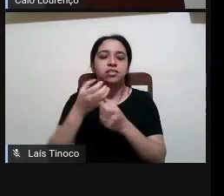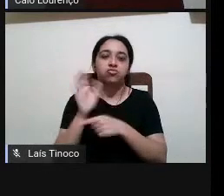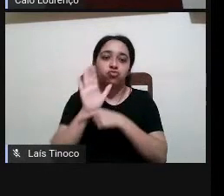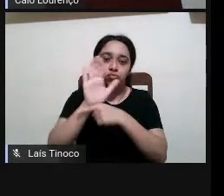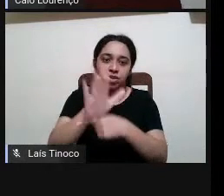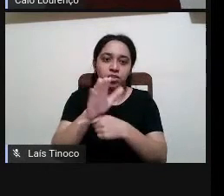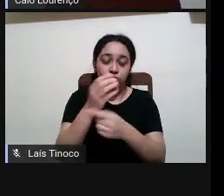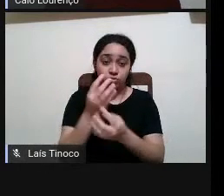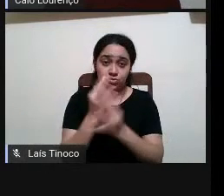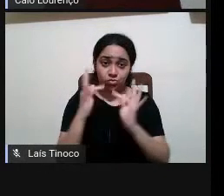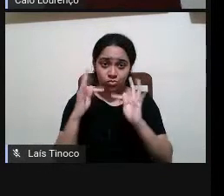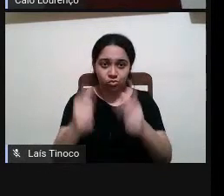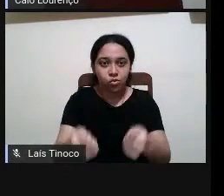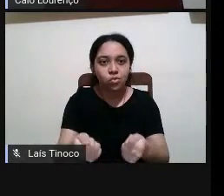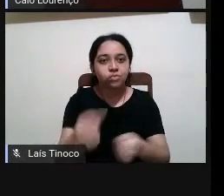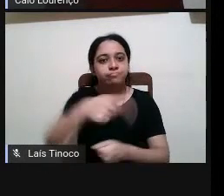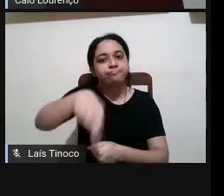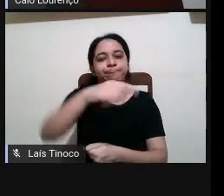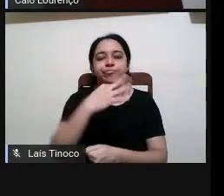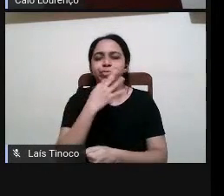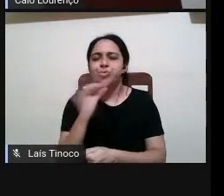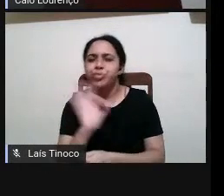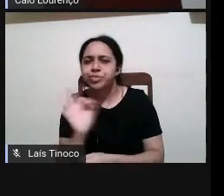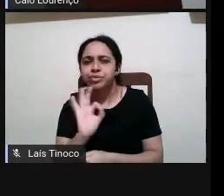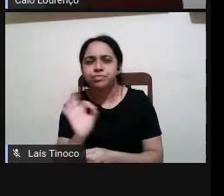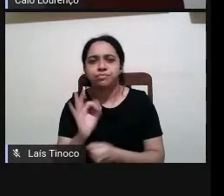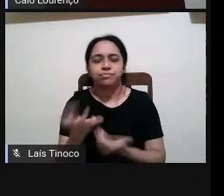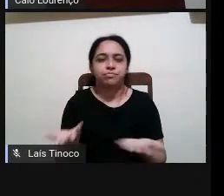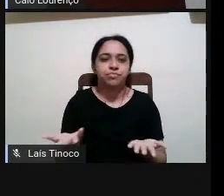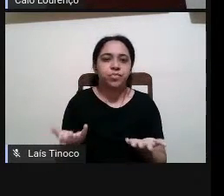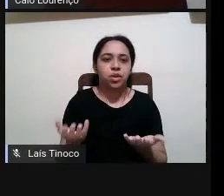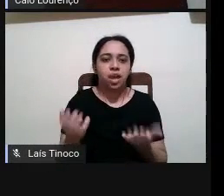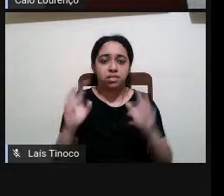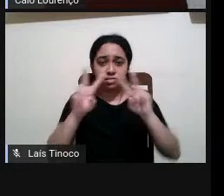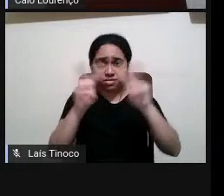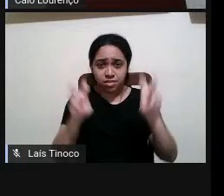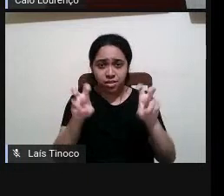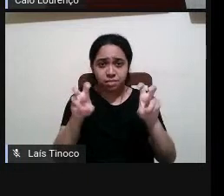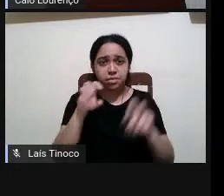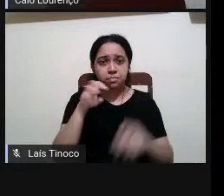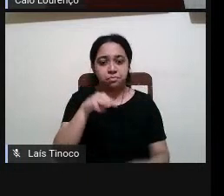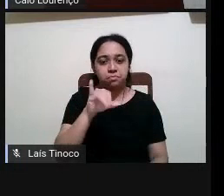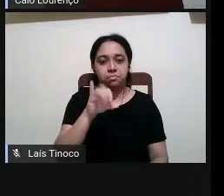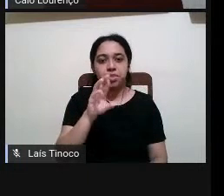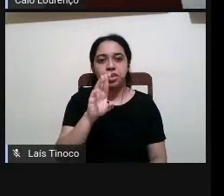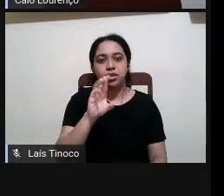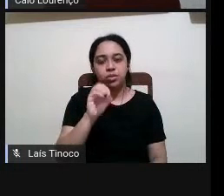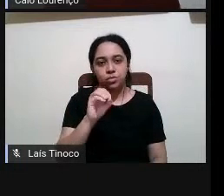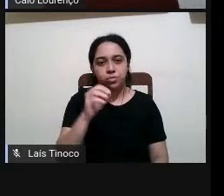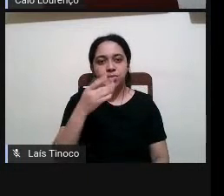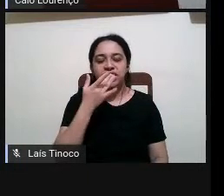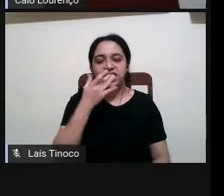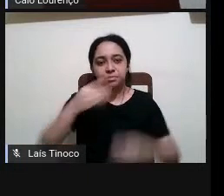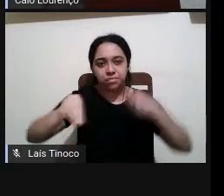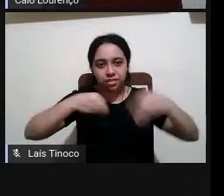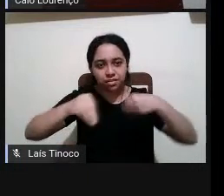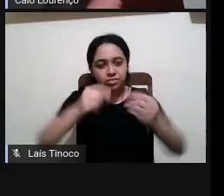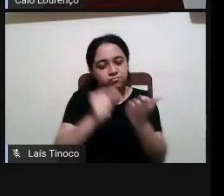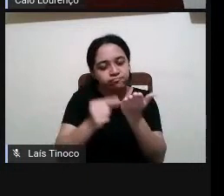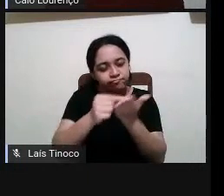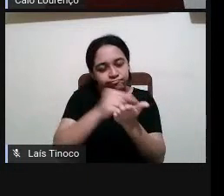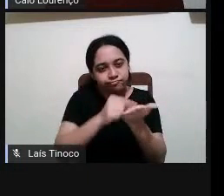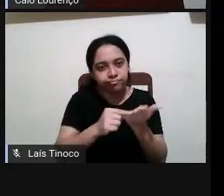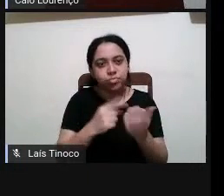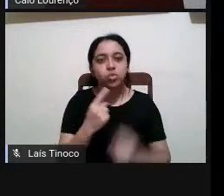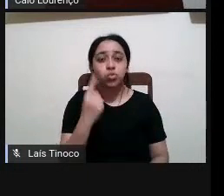tinha muito conhecimento também sobre o microplástico. Quem quiser entrar em contato, para tirar dúvidas, aqui